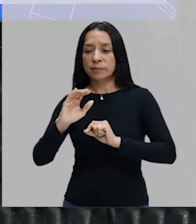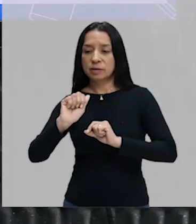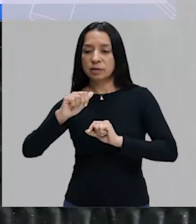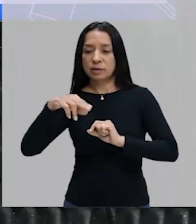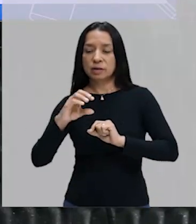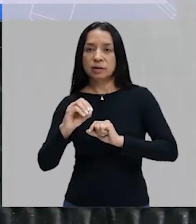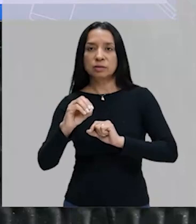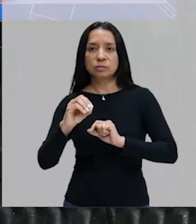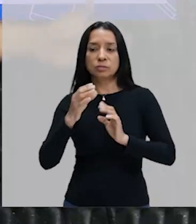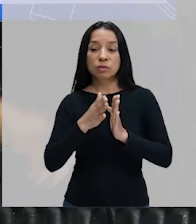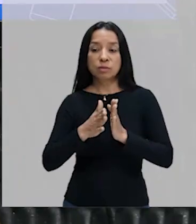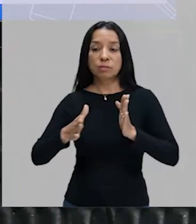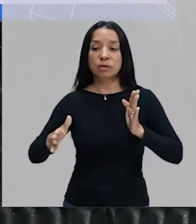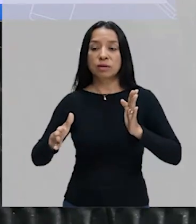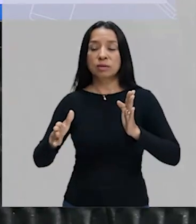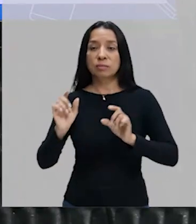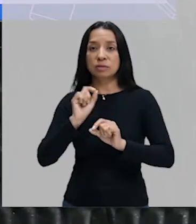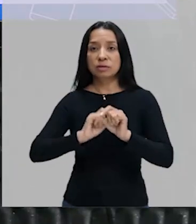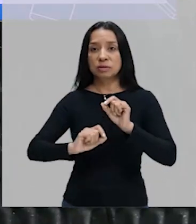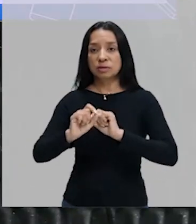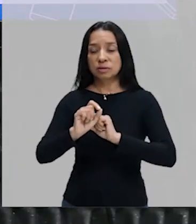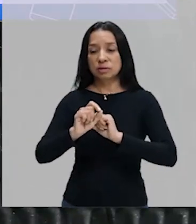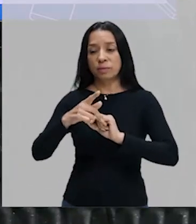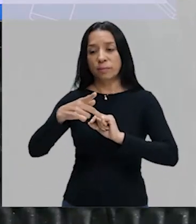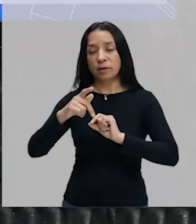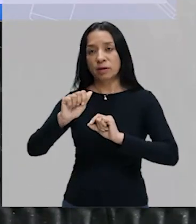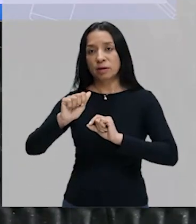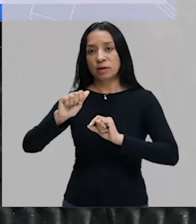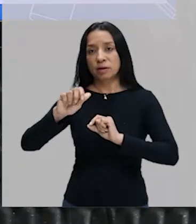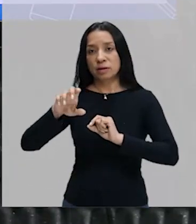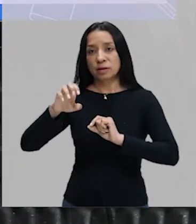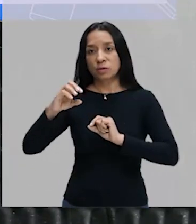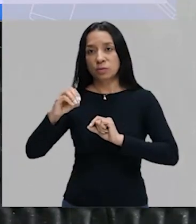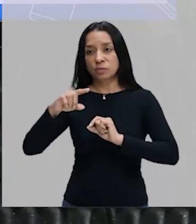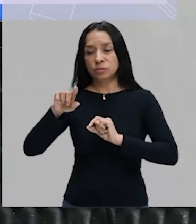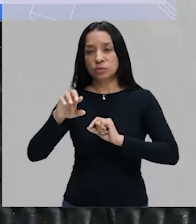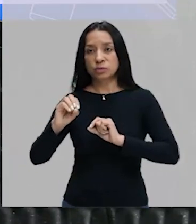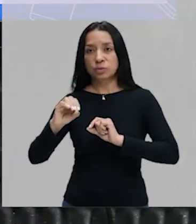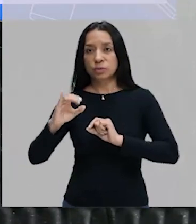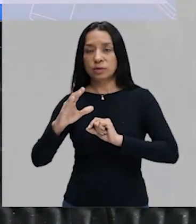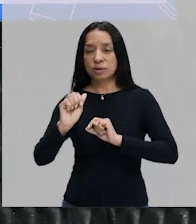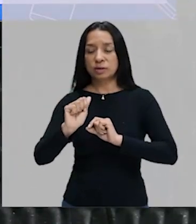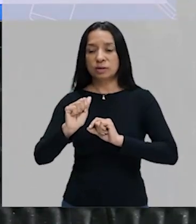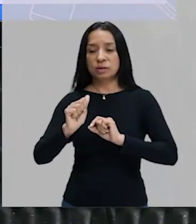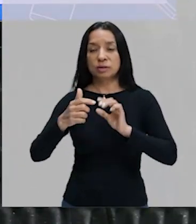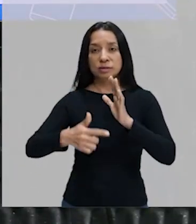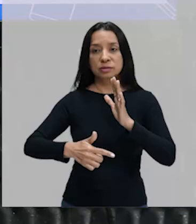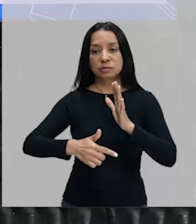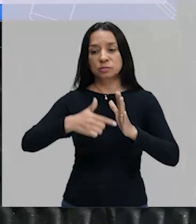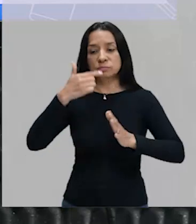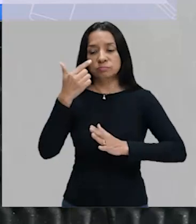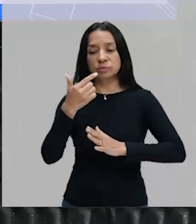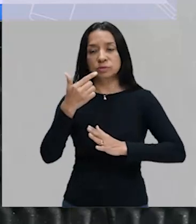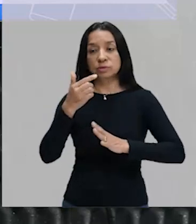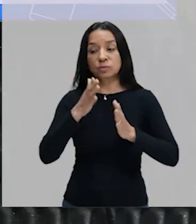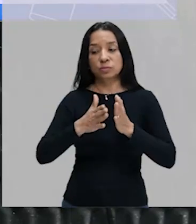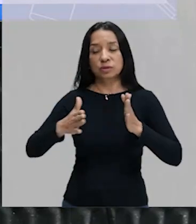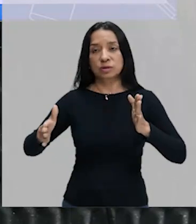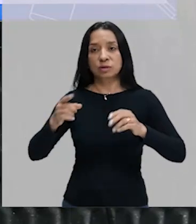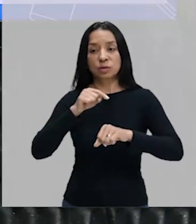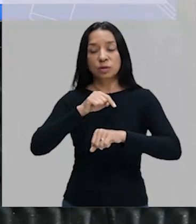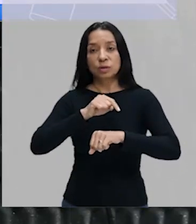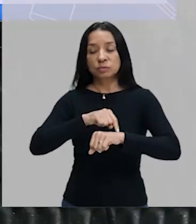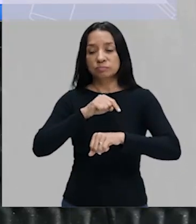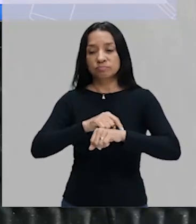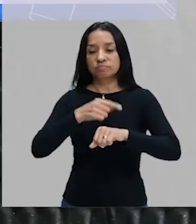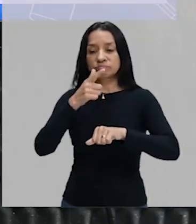uma época da era Paleozoica, tá? É a segunda era do tempo geológico. A